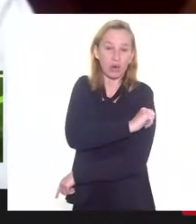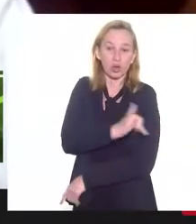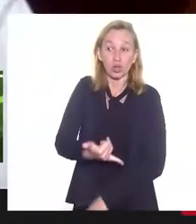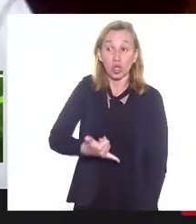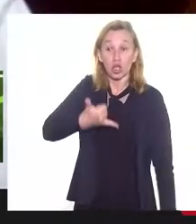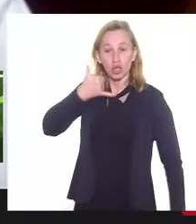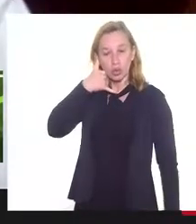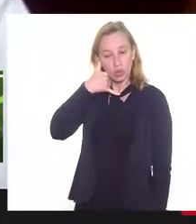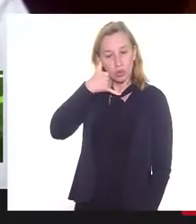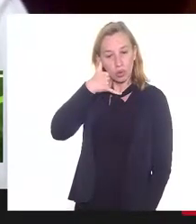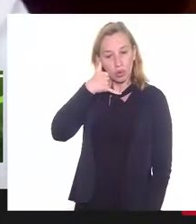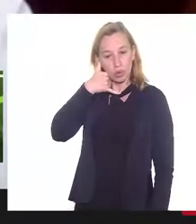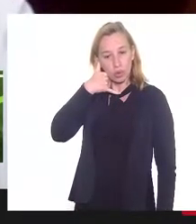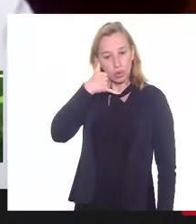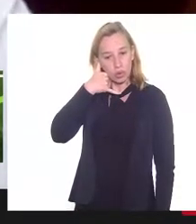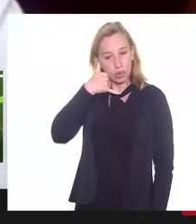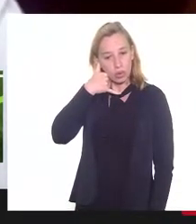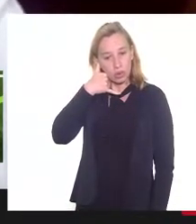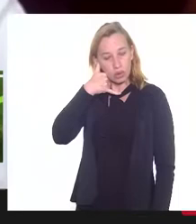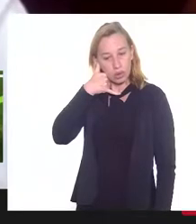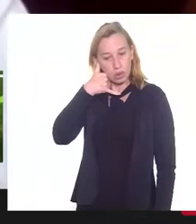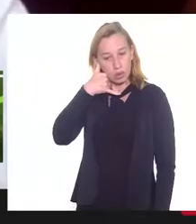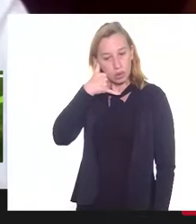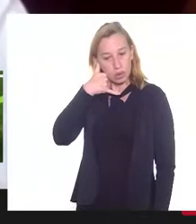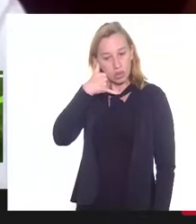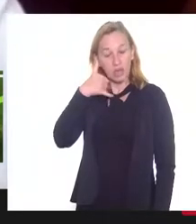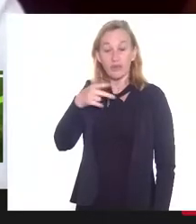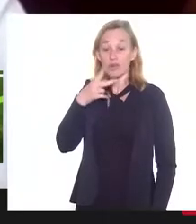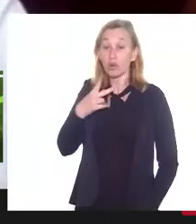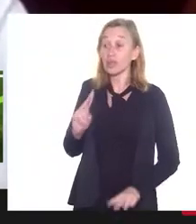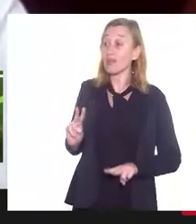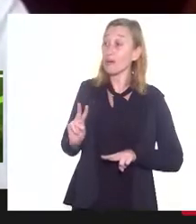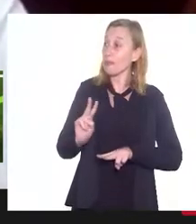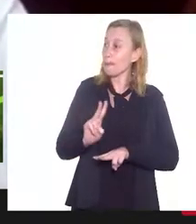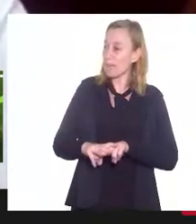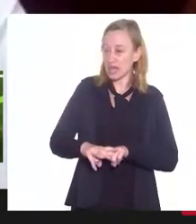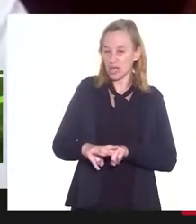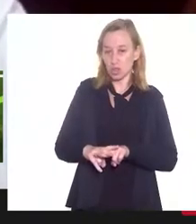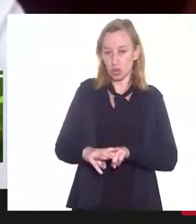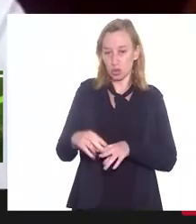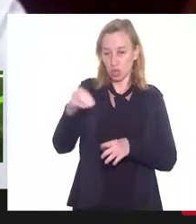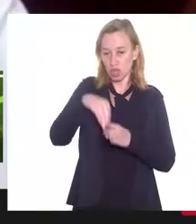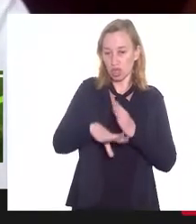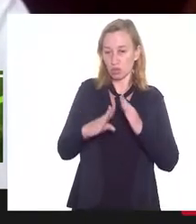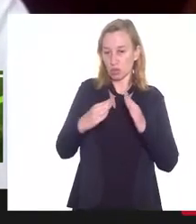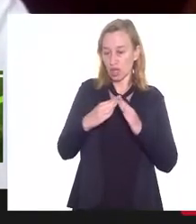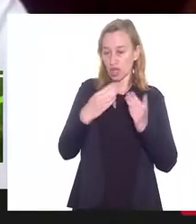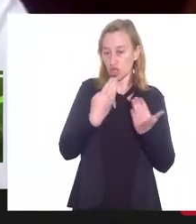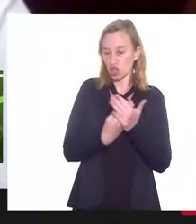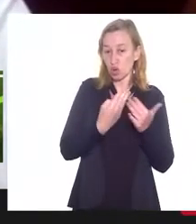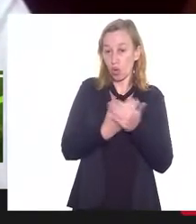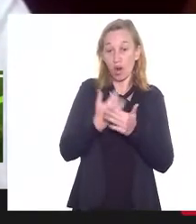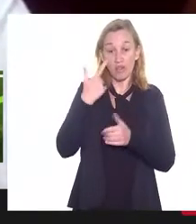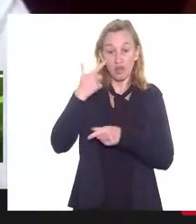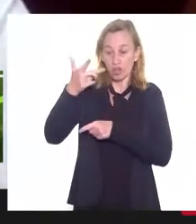estava sofrendo cárcere e estava vendo vídeos de